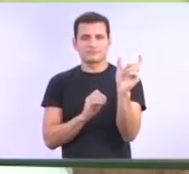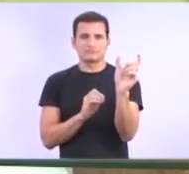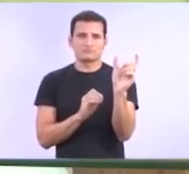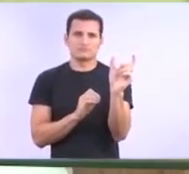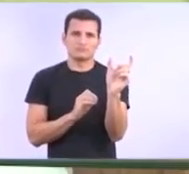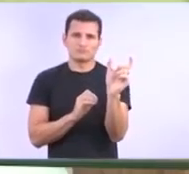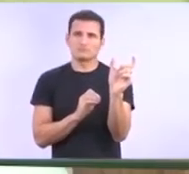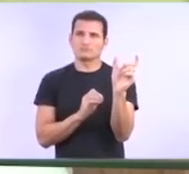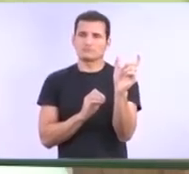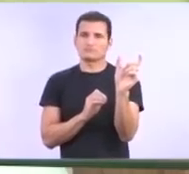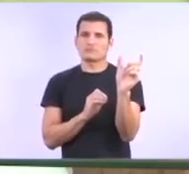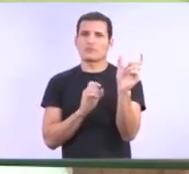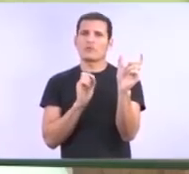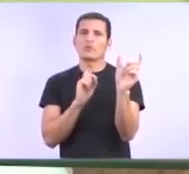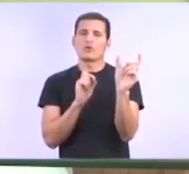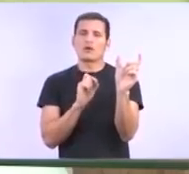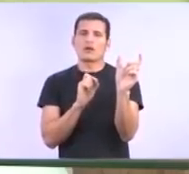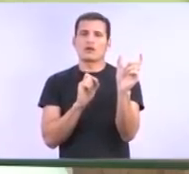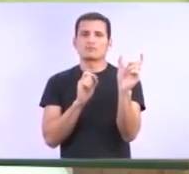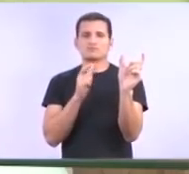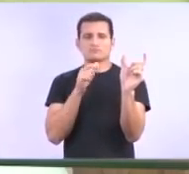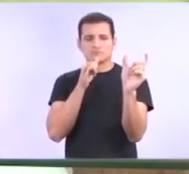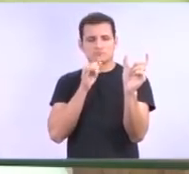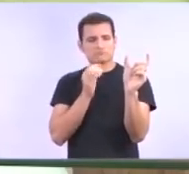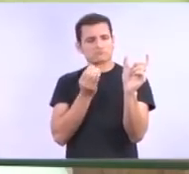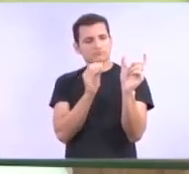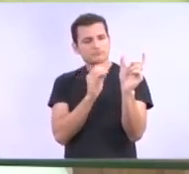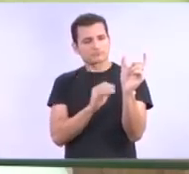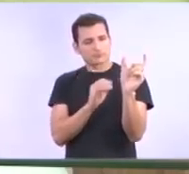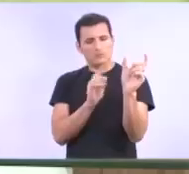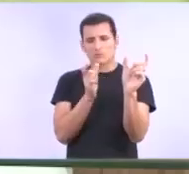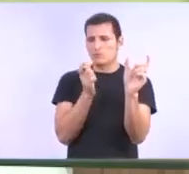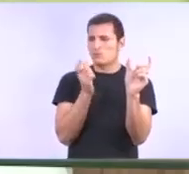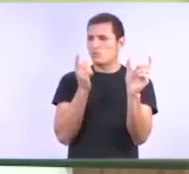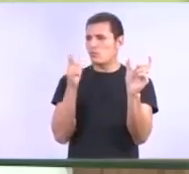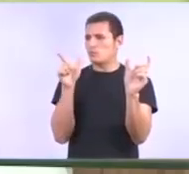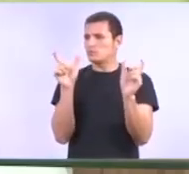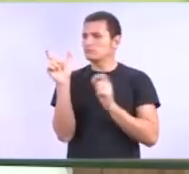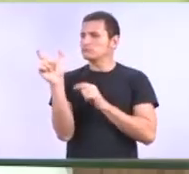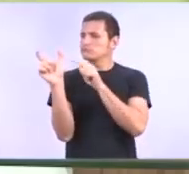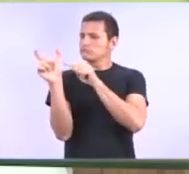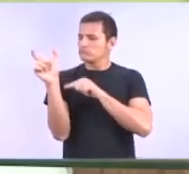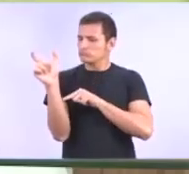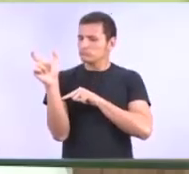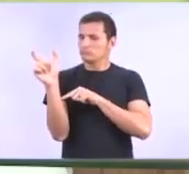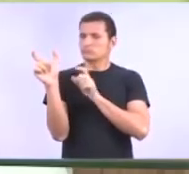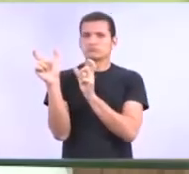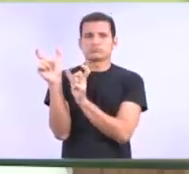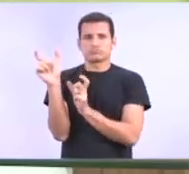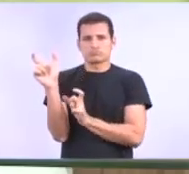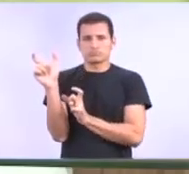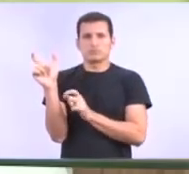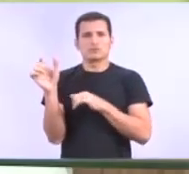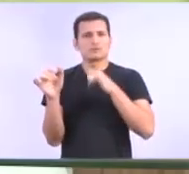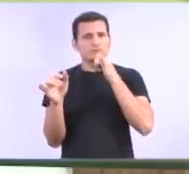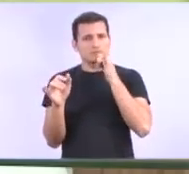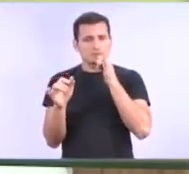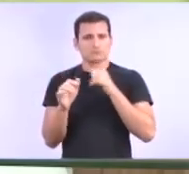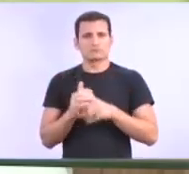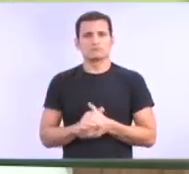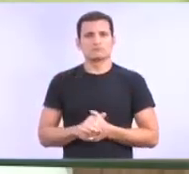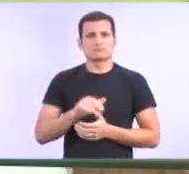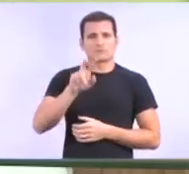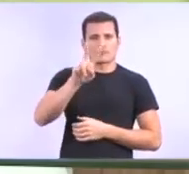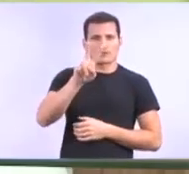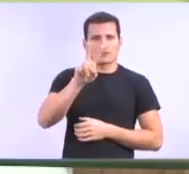que seriam referentes a uma outra classe. Tá? Vamos imaginar um vendedor. O vendedor,